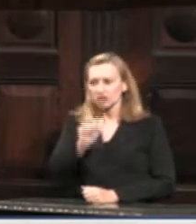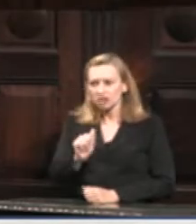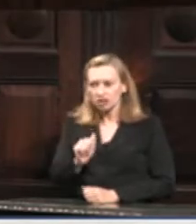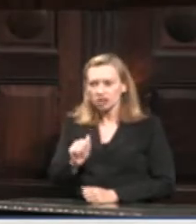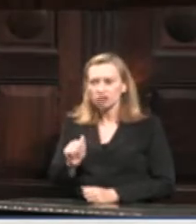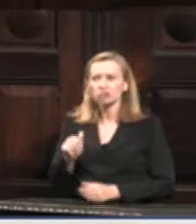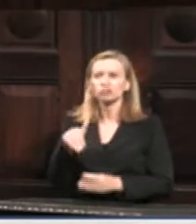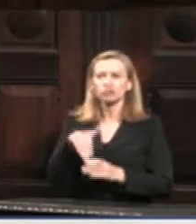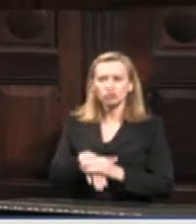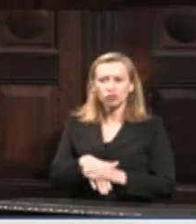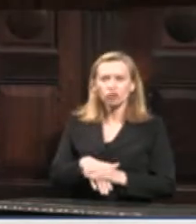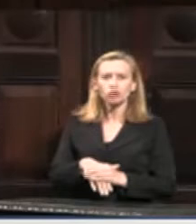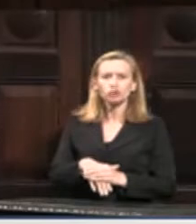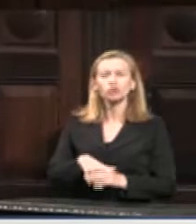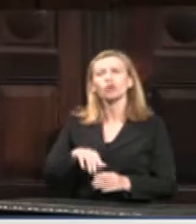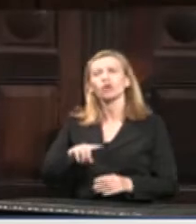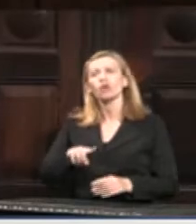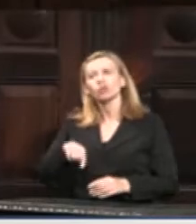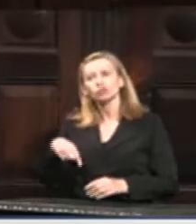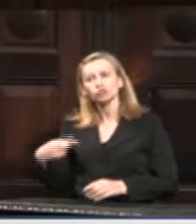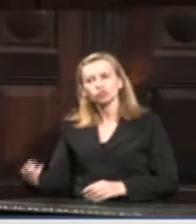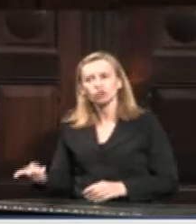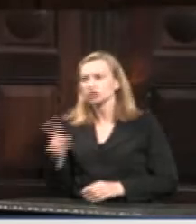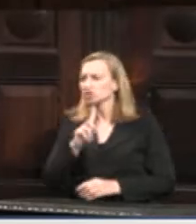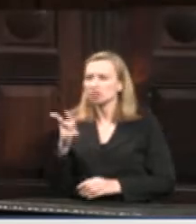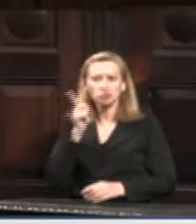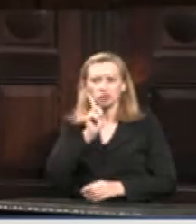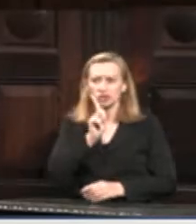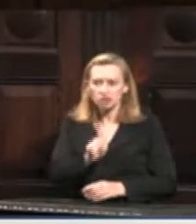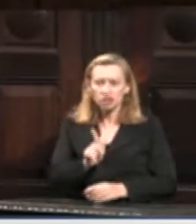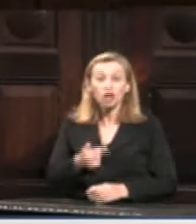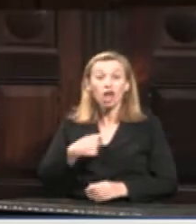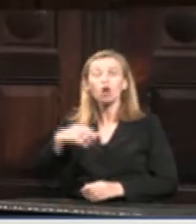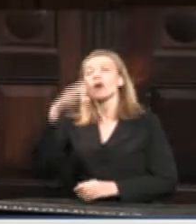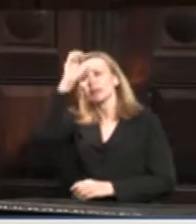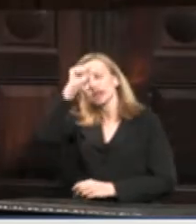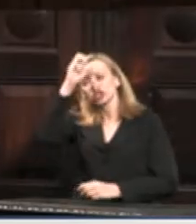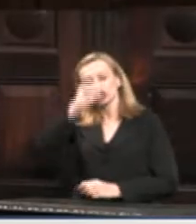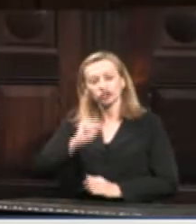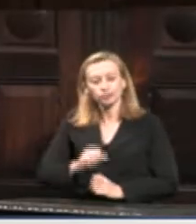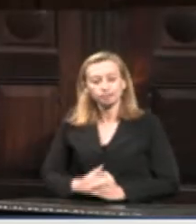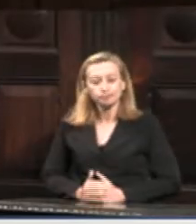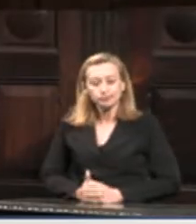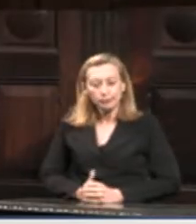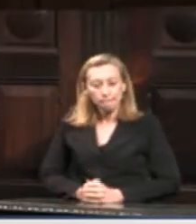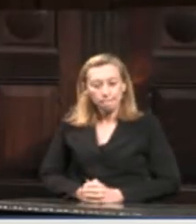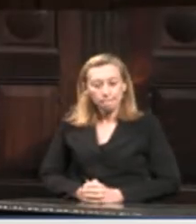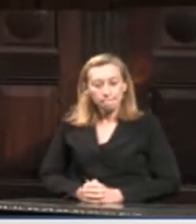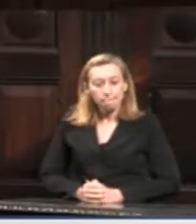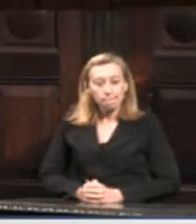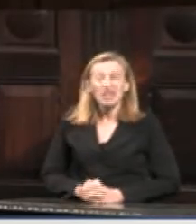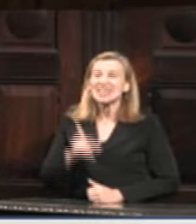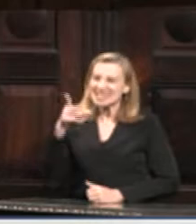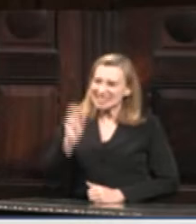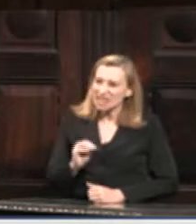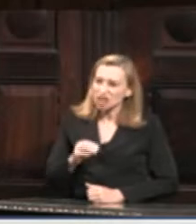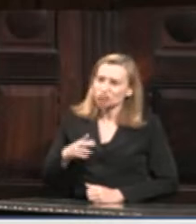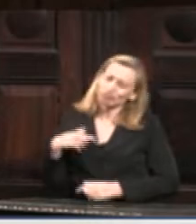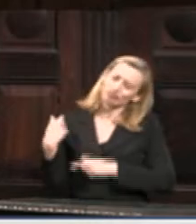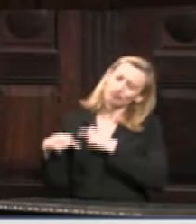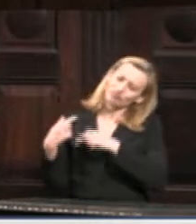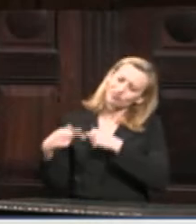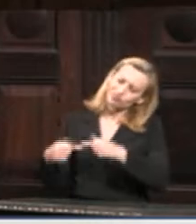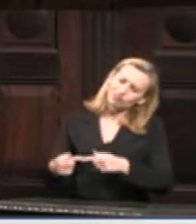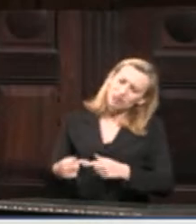aqueles que não se elegeram. Eu aprendi muito cedo, ao longo da minha